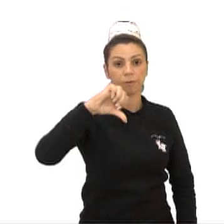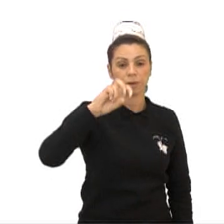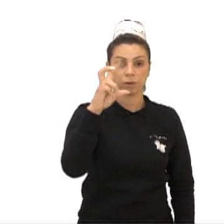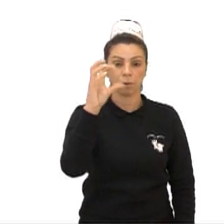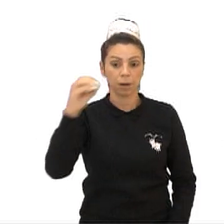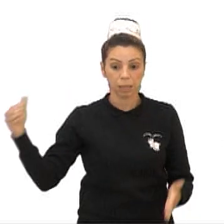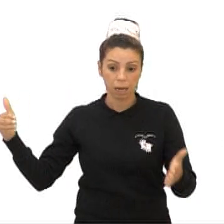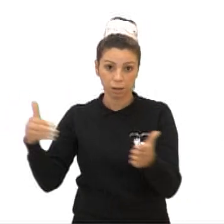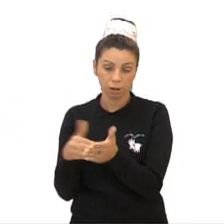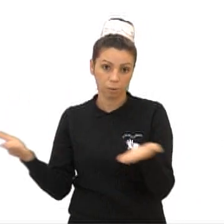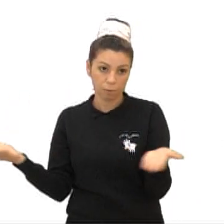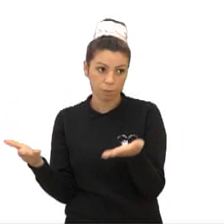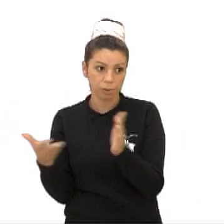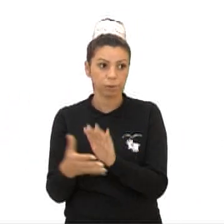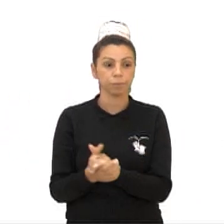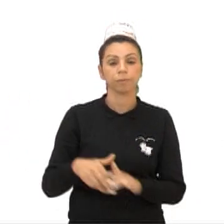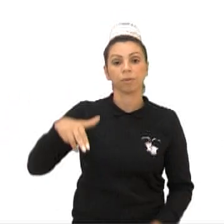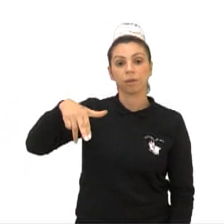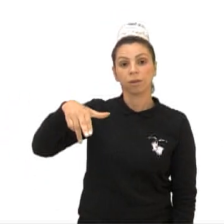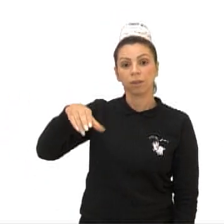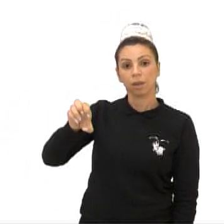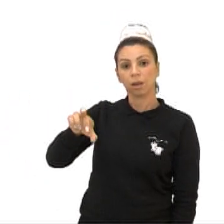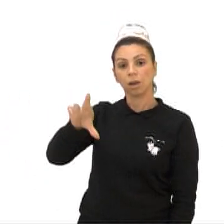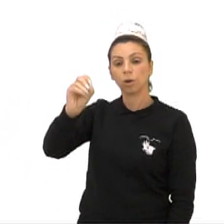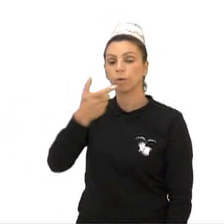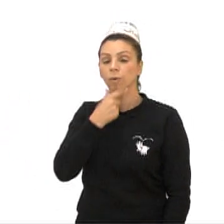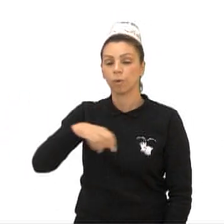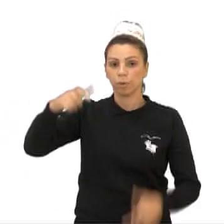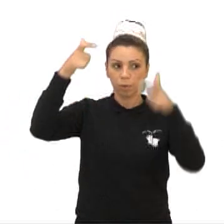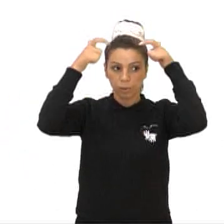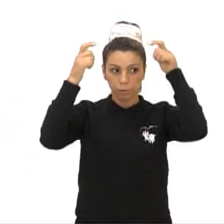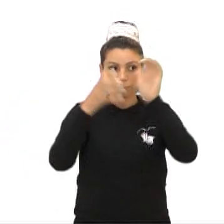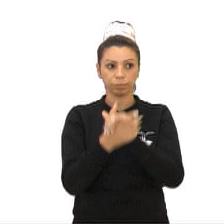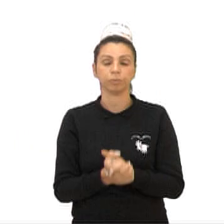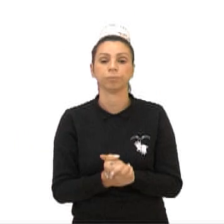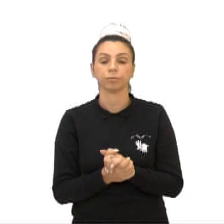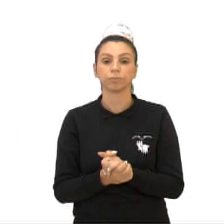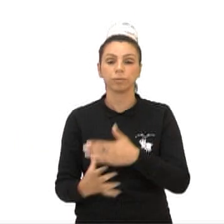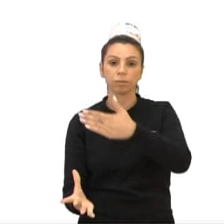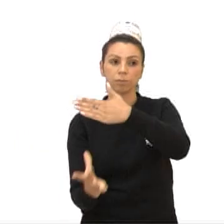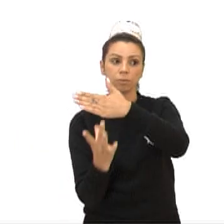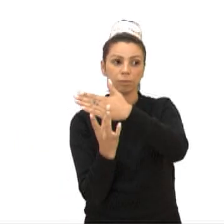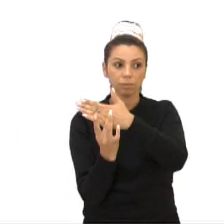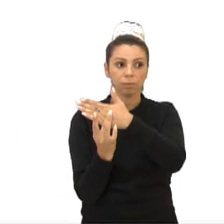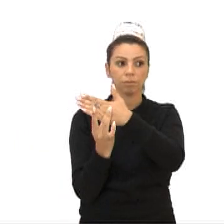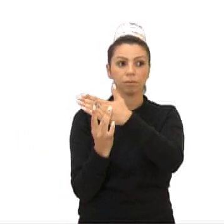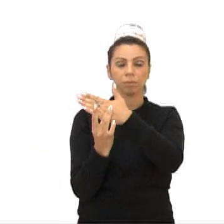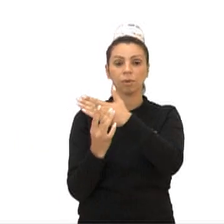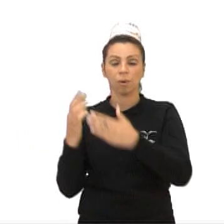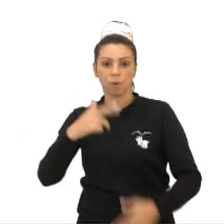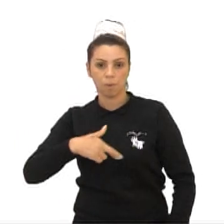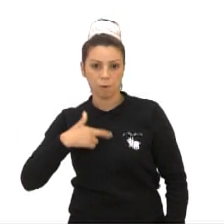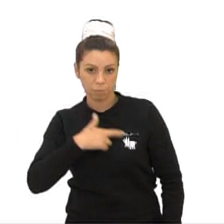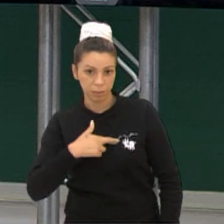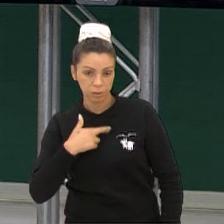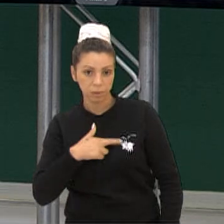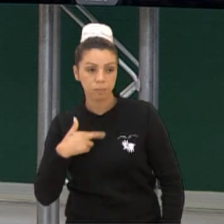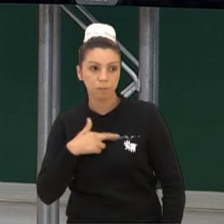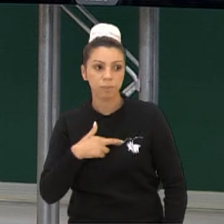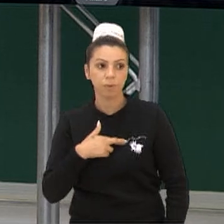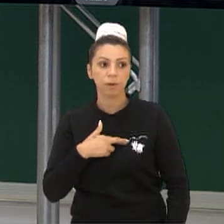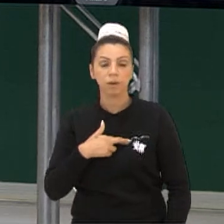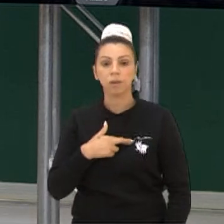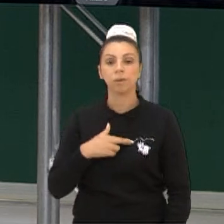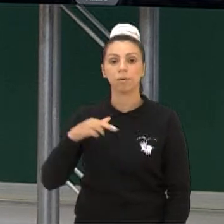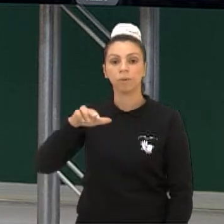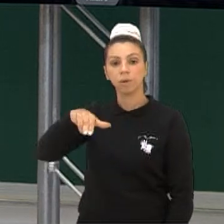palavra Nero-Rei. Nero-Rei tem três movimentos interessantes, que é o neoclassicismo, o romantismo e o realismo. Fica a dica para vocês aí,